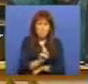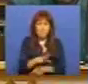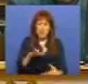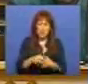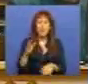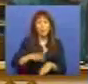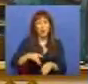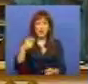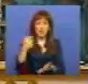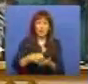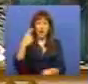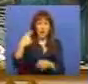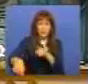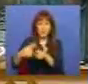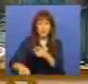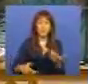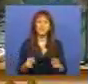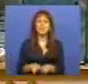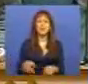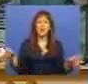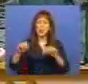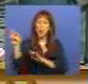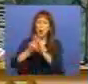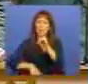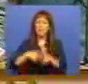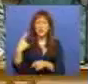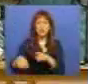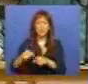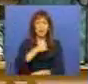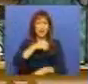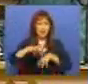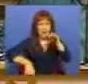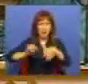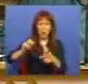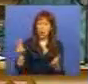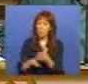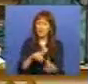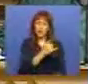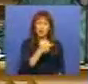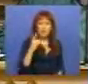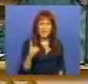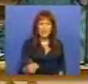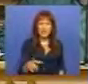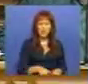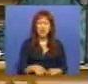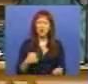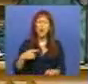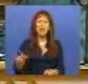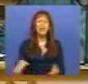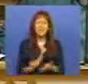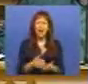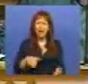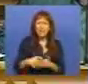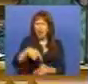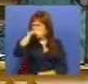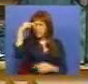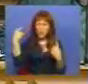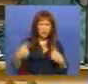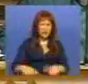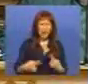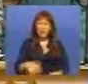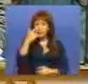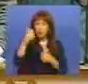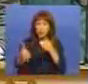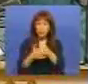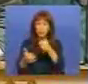em arrendamento. O novo regime de arrendamento urbano, aprovado em 2006, tem levantado dificuldades enormes aos